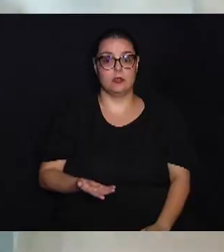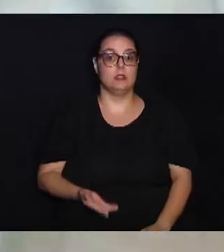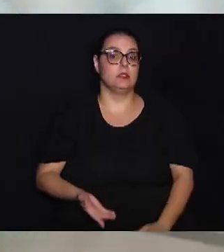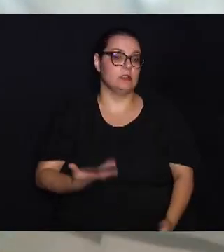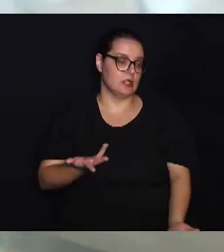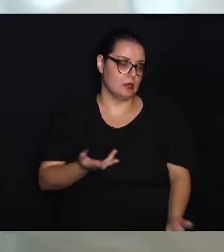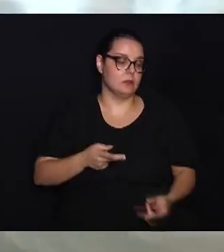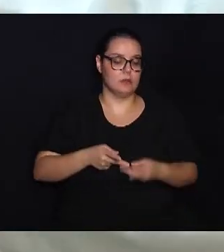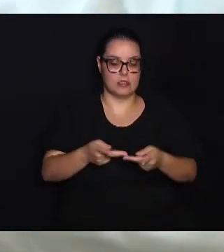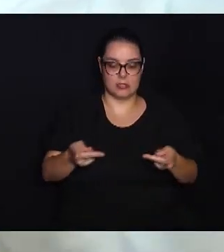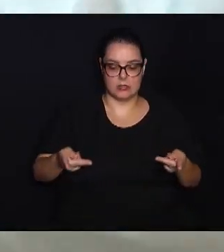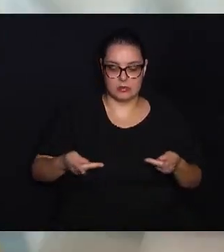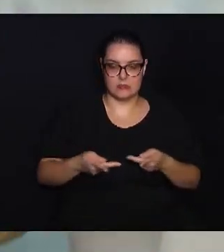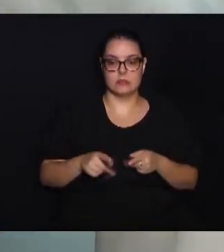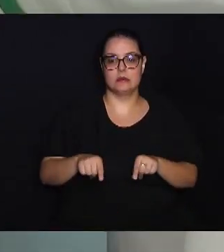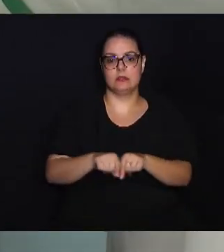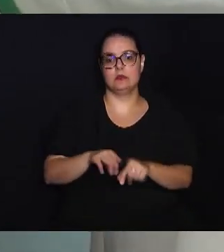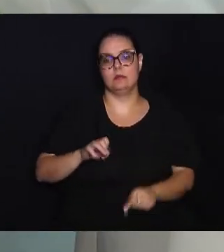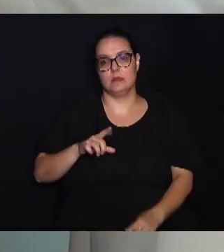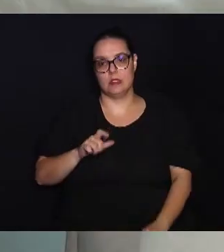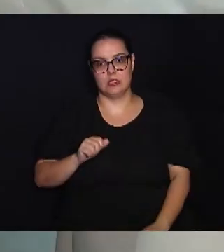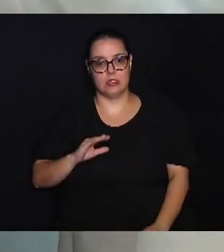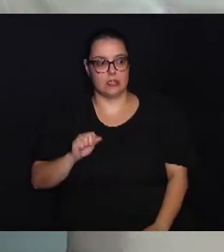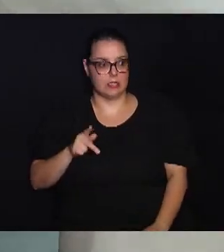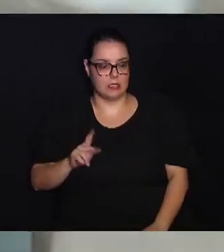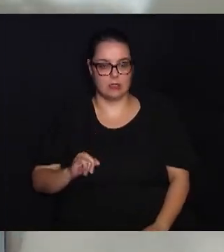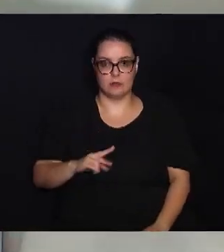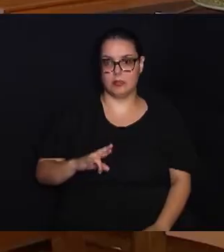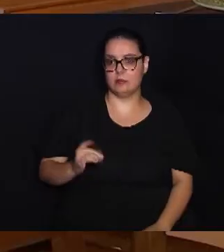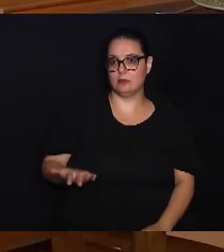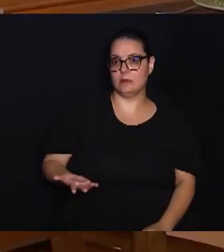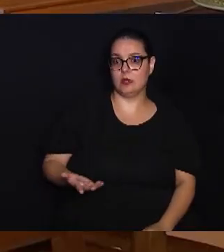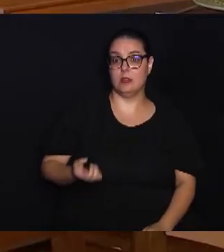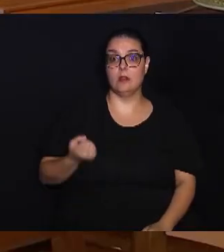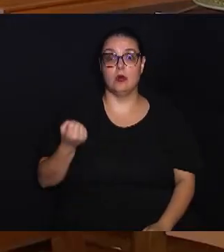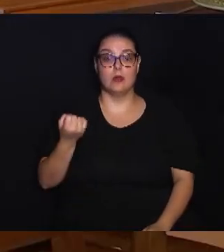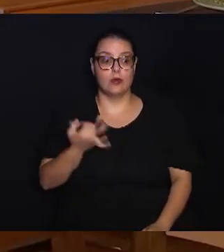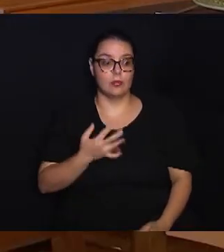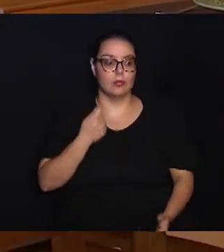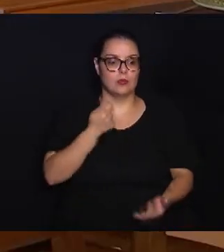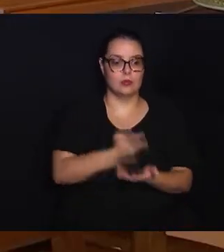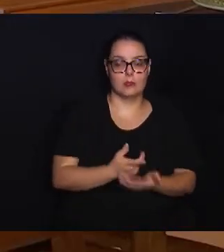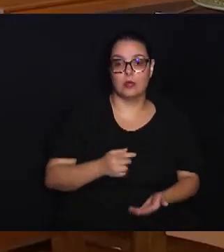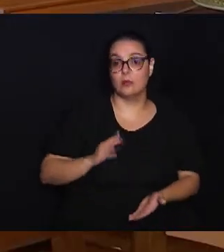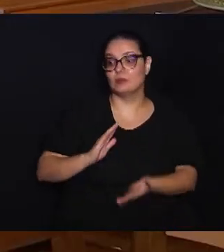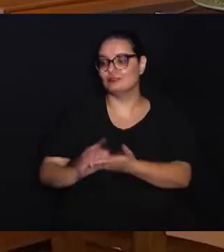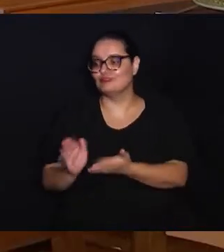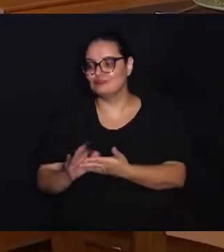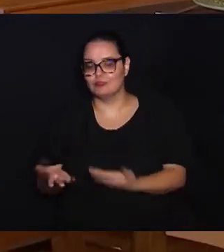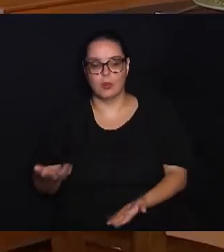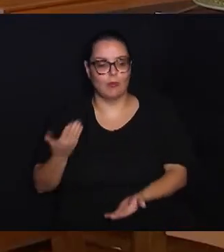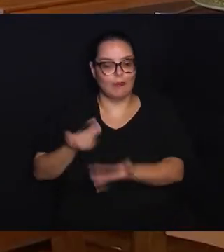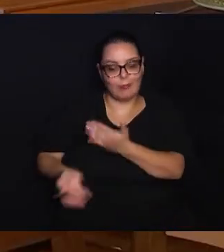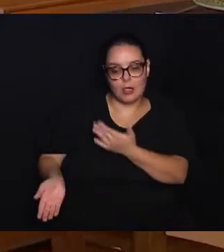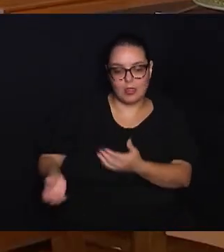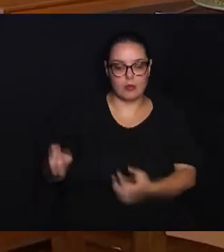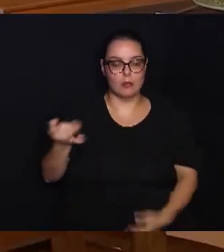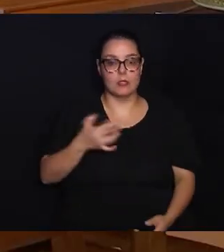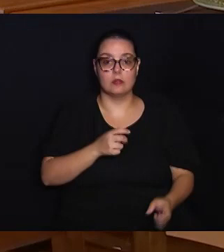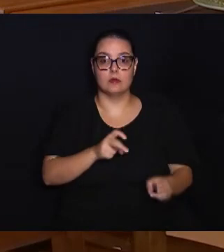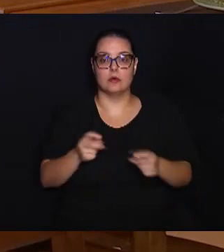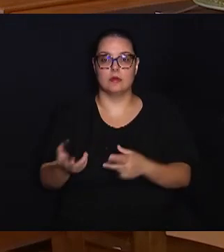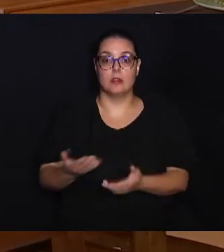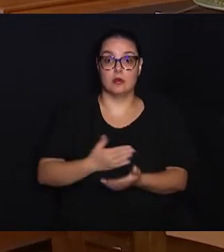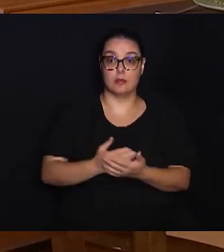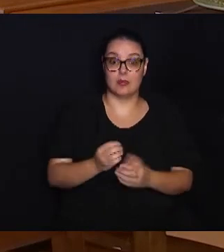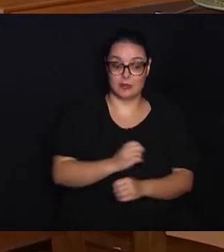caminho do da pizzaria e da Bela capre quando você você fala vou abrir um restaurante você pensa Poxa eu tenho que comprar quanto comprar o desperdício quanto vai vender